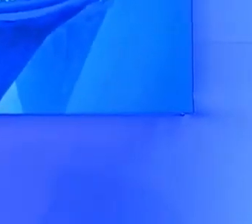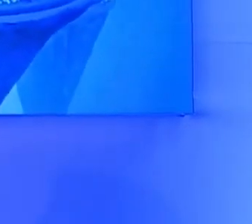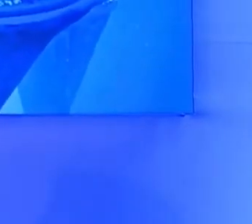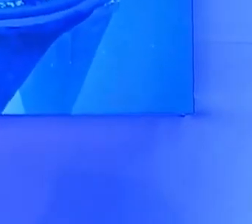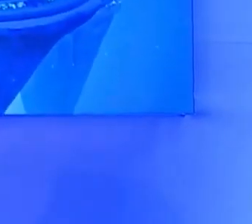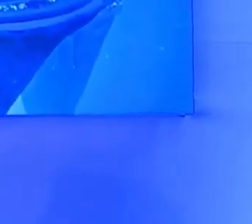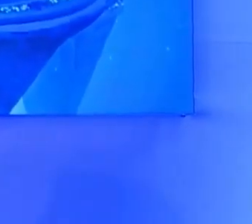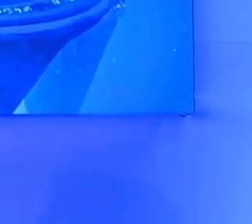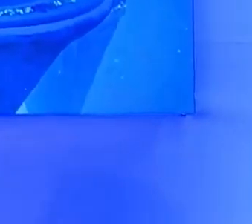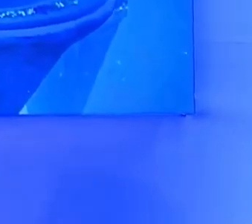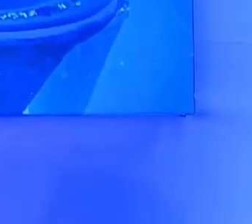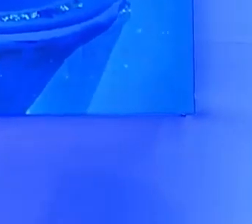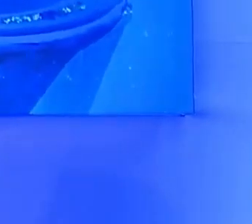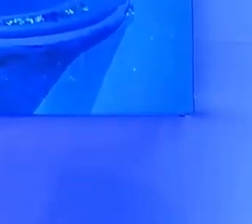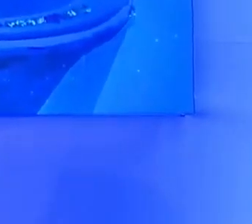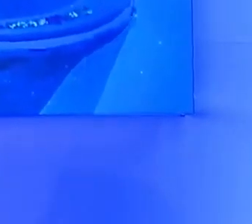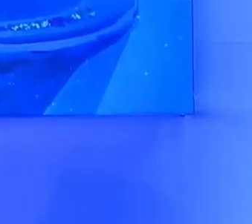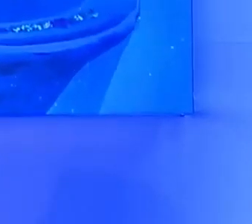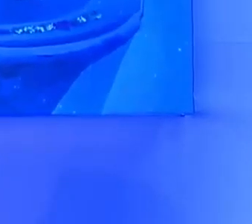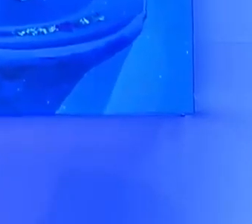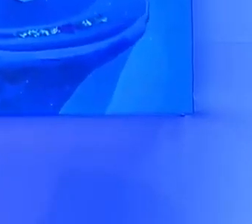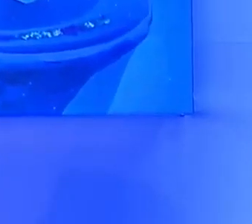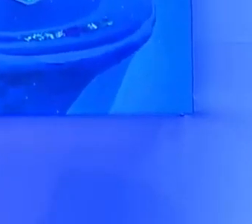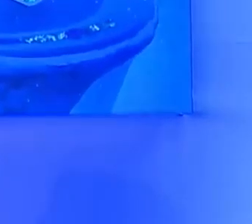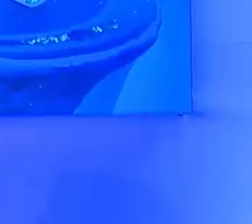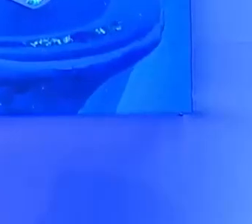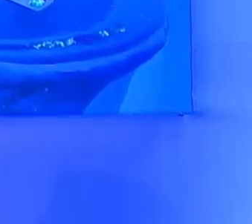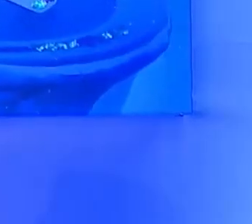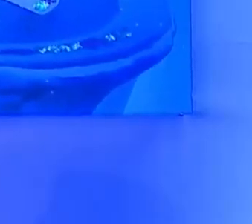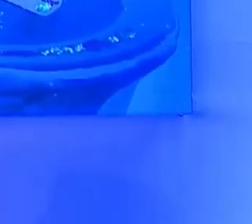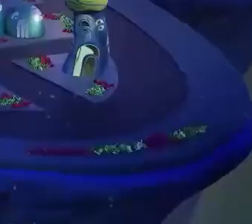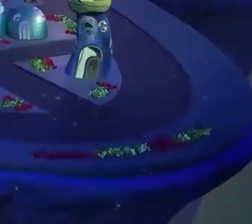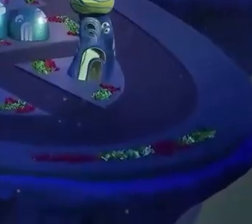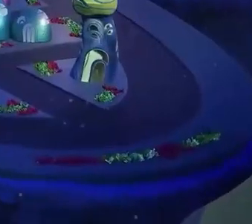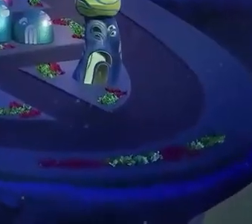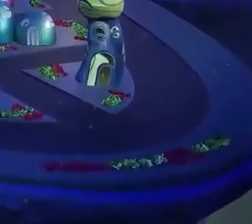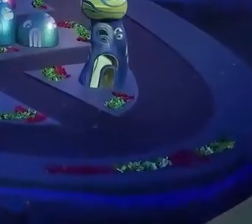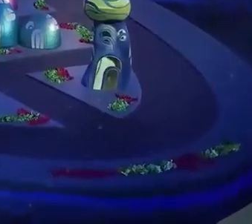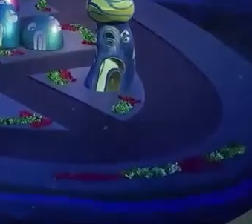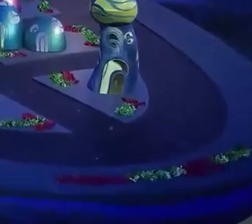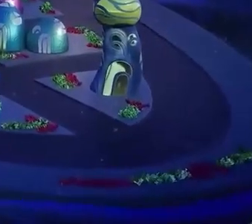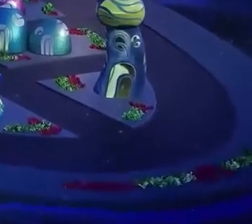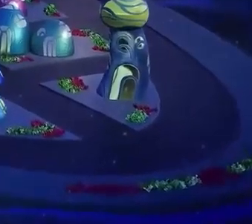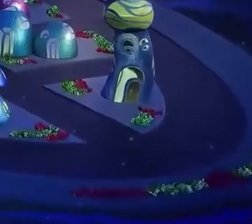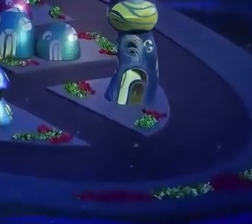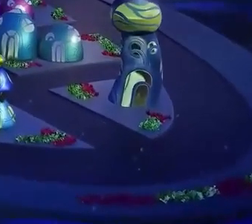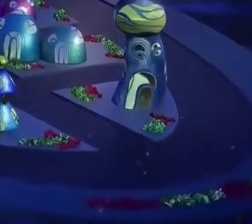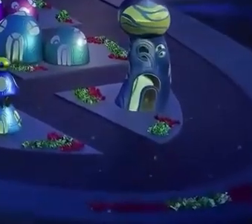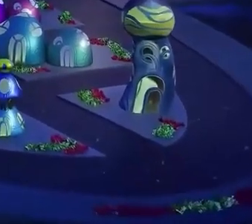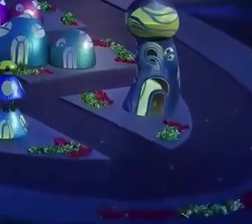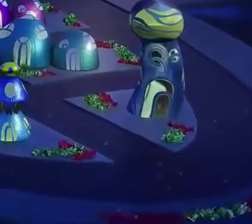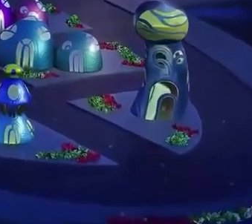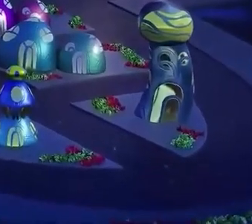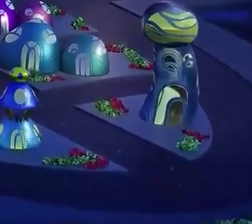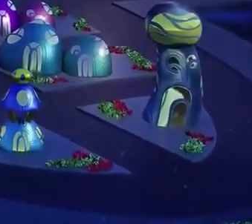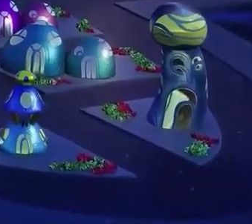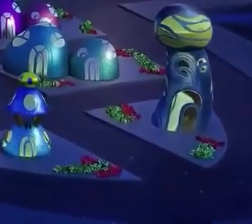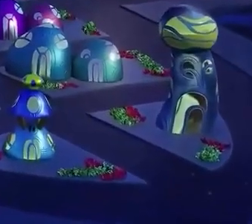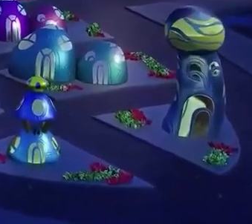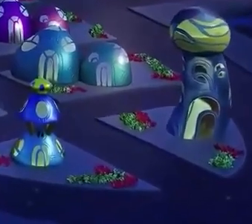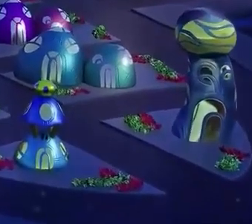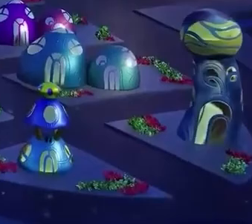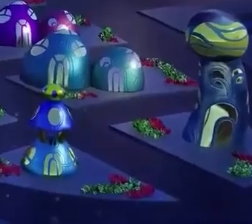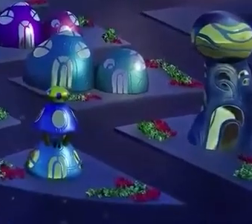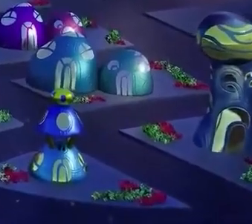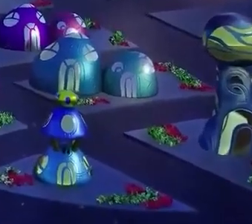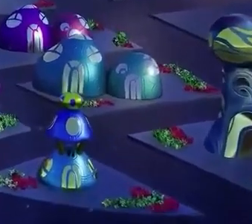nas profundezas do oceano, onde existe a união de todas as espécies de animais. Aqui, vivemos em harmonia e o único